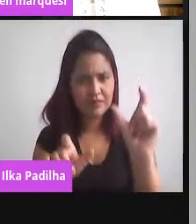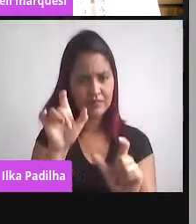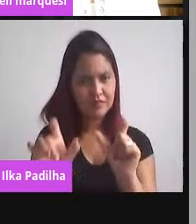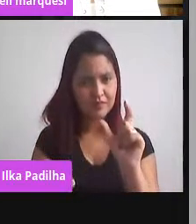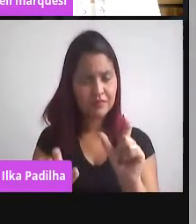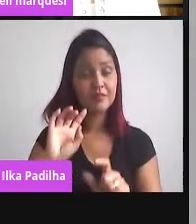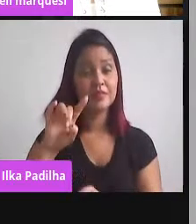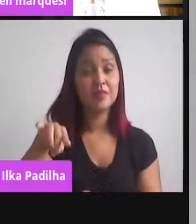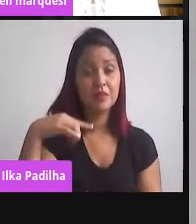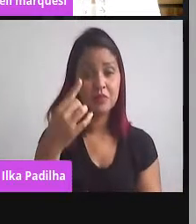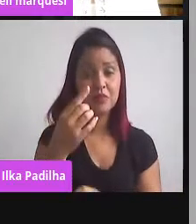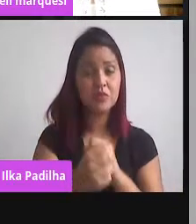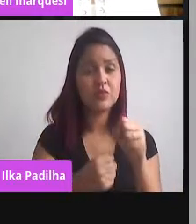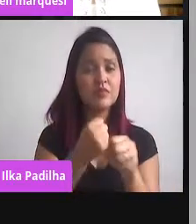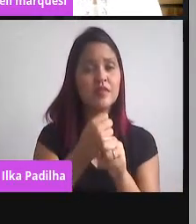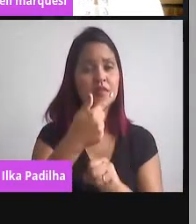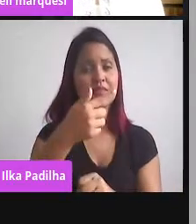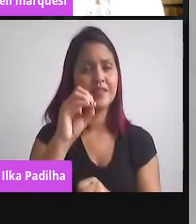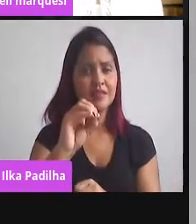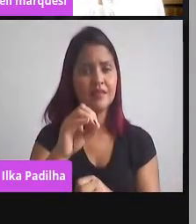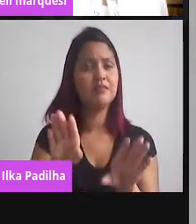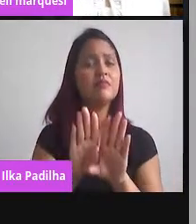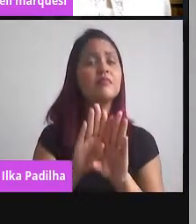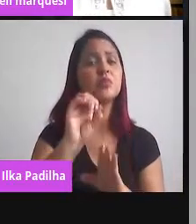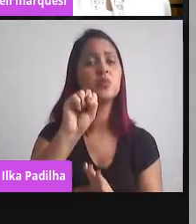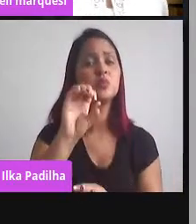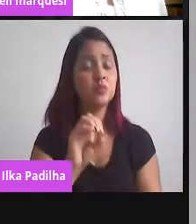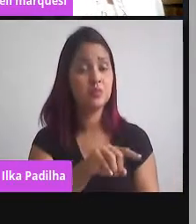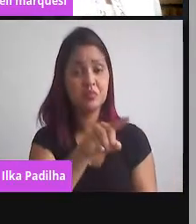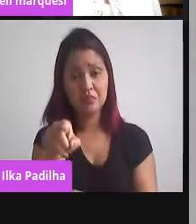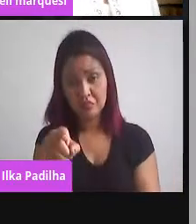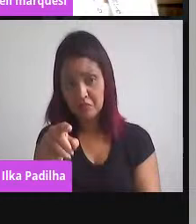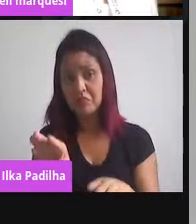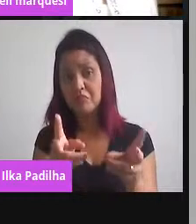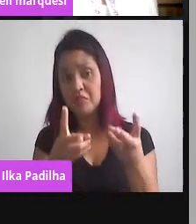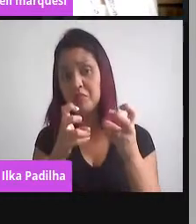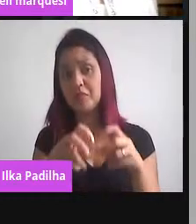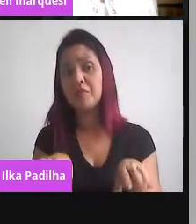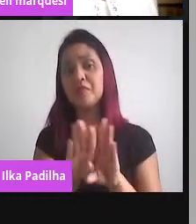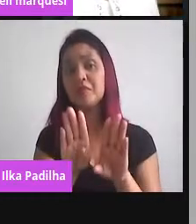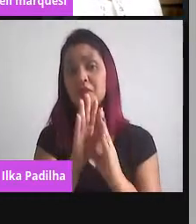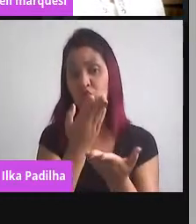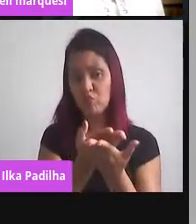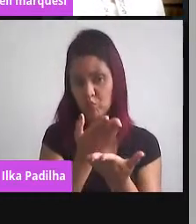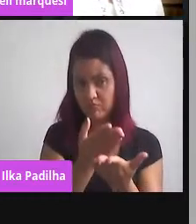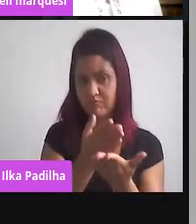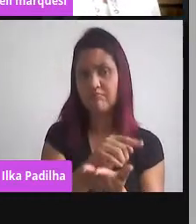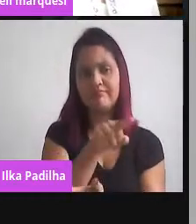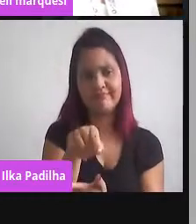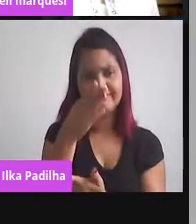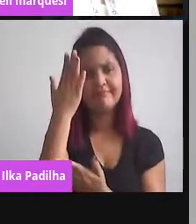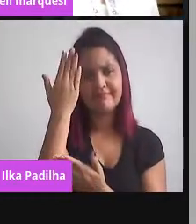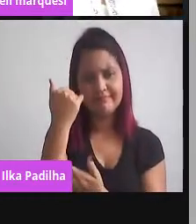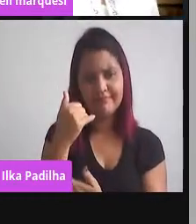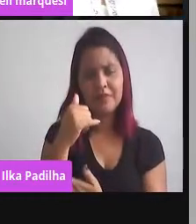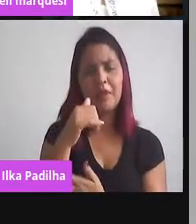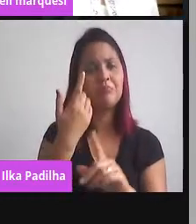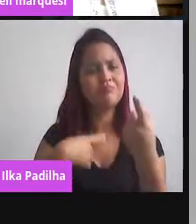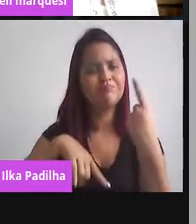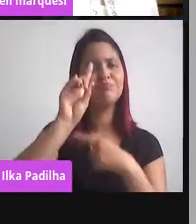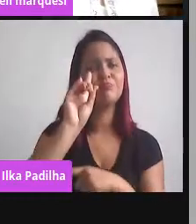anos 70 e 80, que vocês também devem acompanhar aí nos estudos que fazem, né? As viradas pragmática